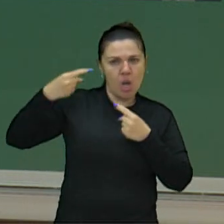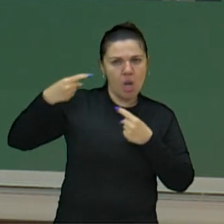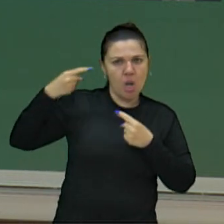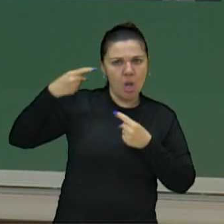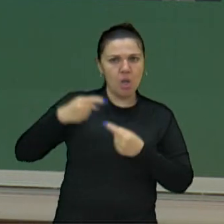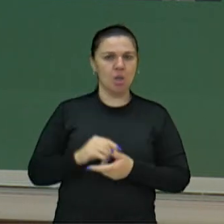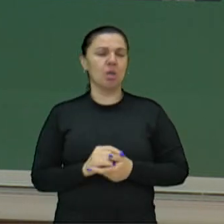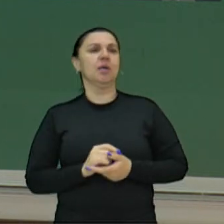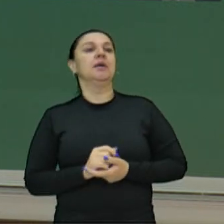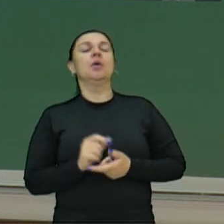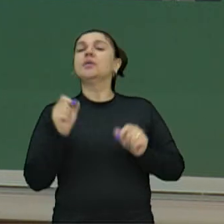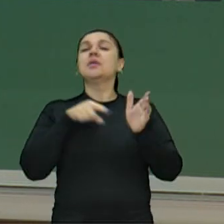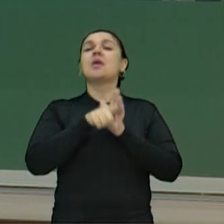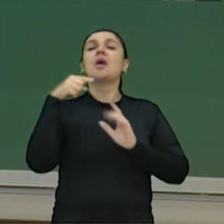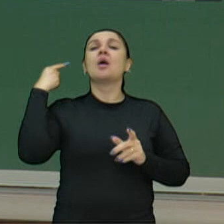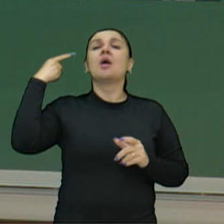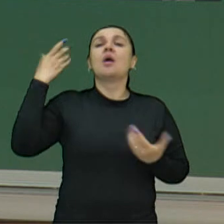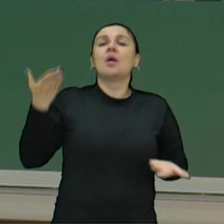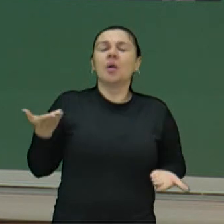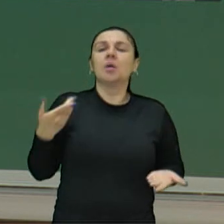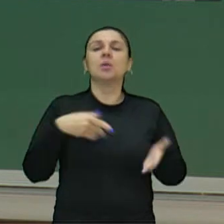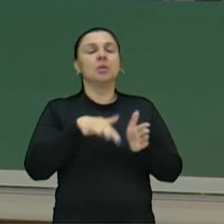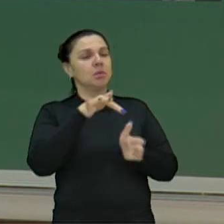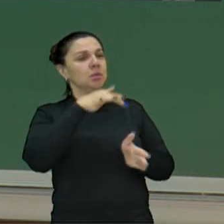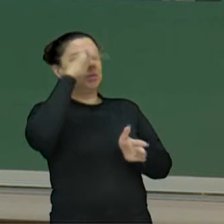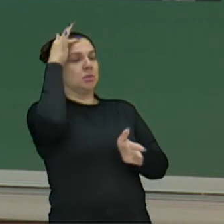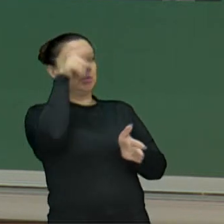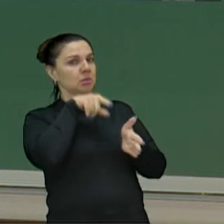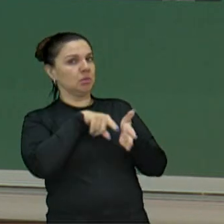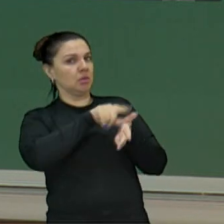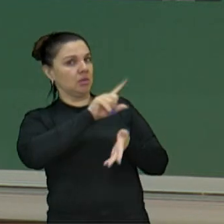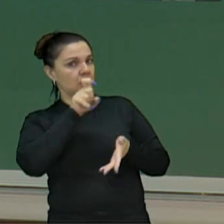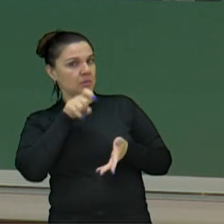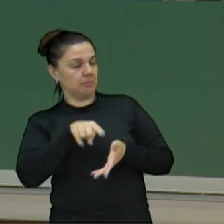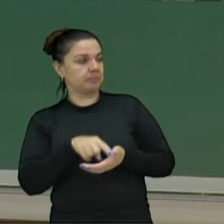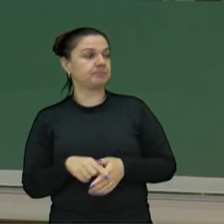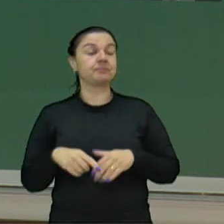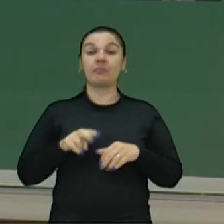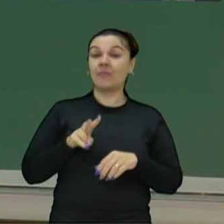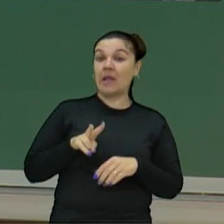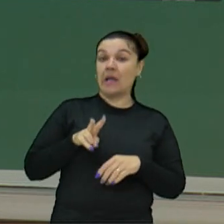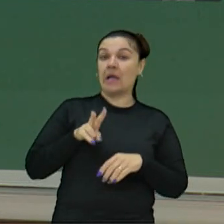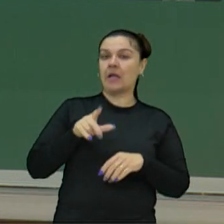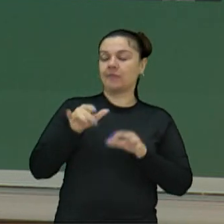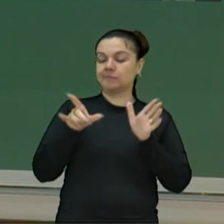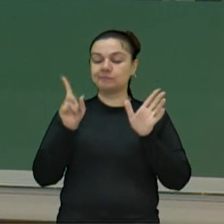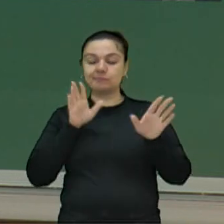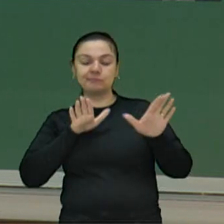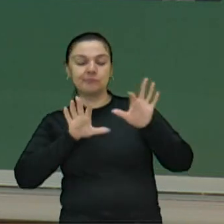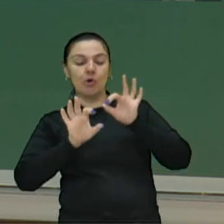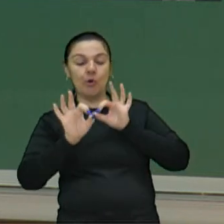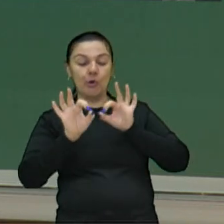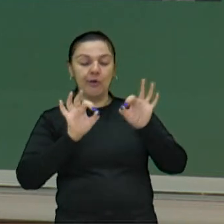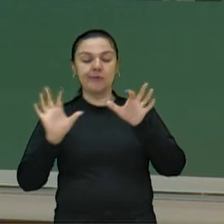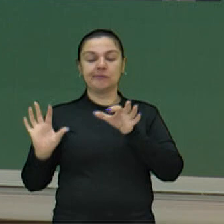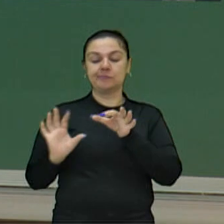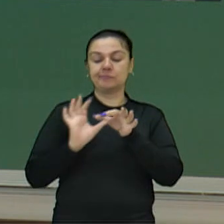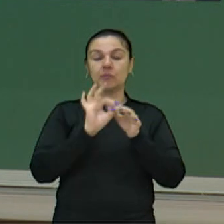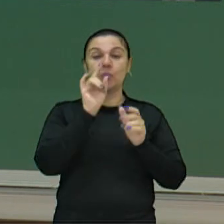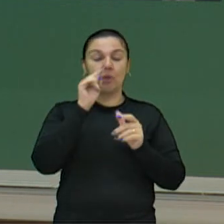O Michel Foucault pergunta, né? Então ele vai tentar estabelecer uma história do conceito de